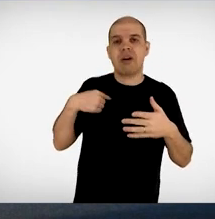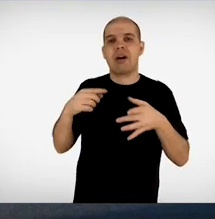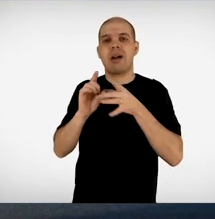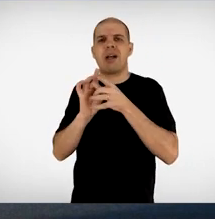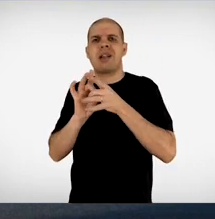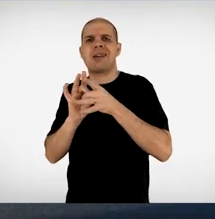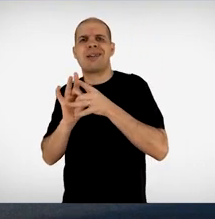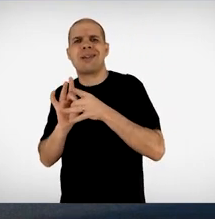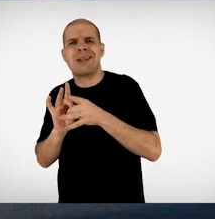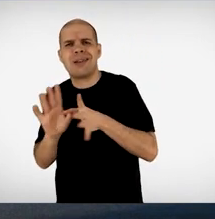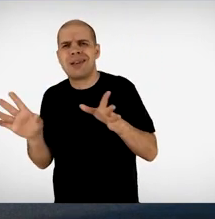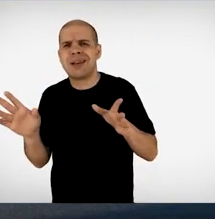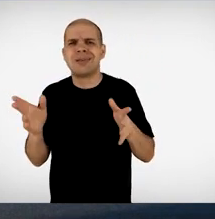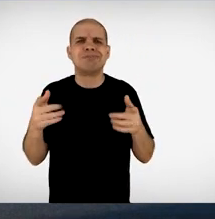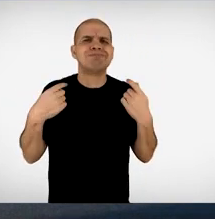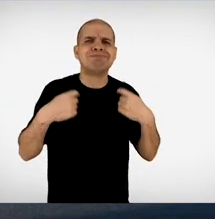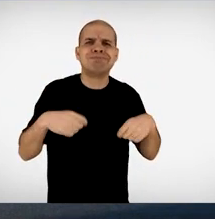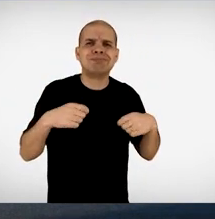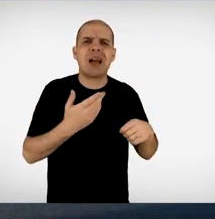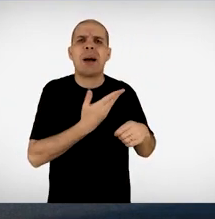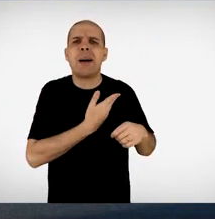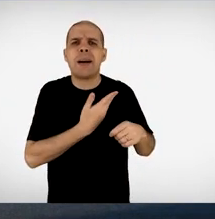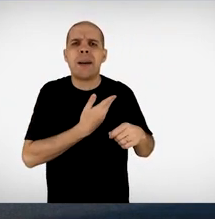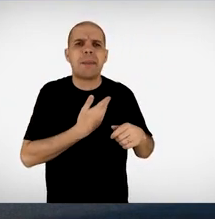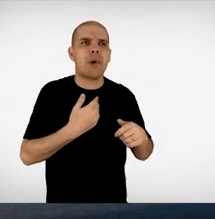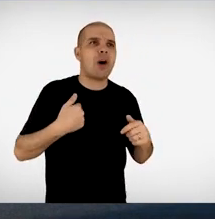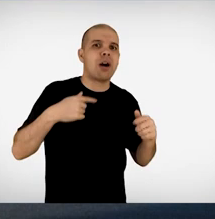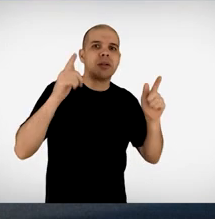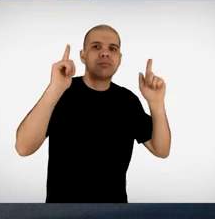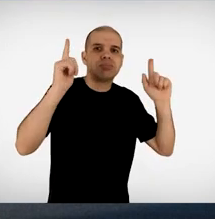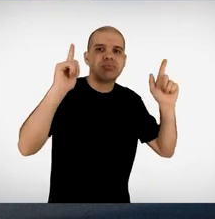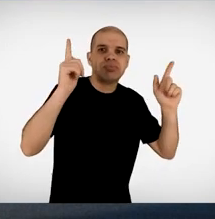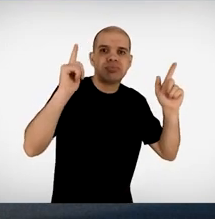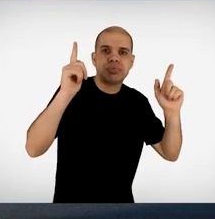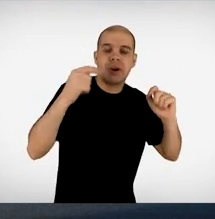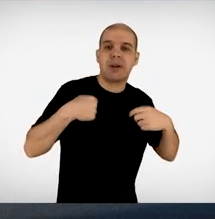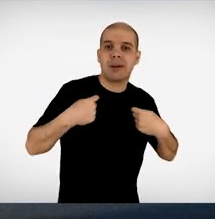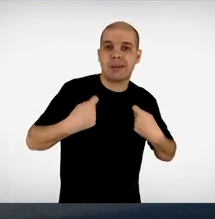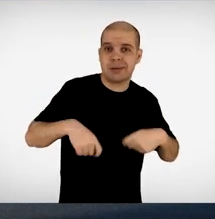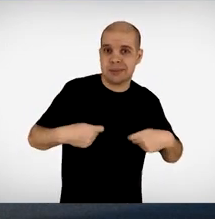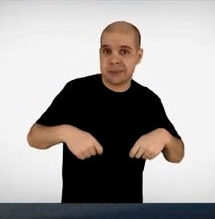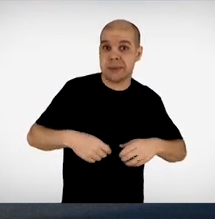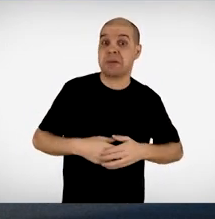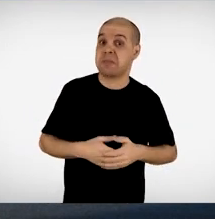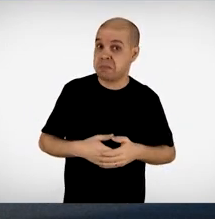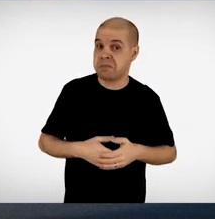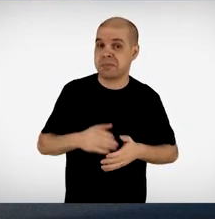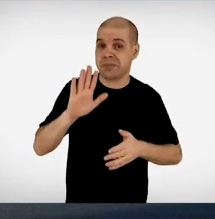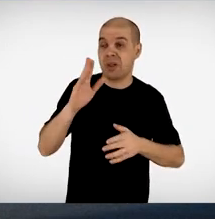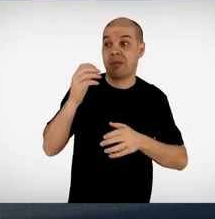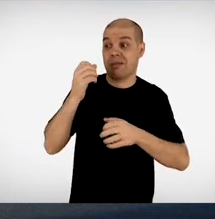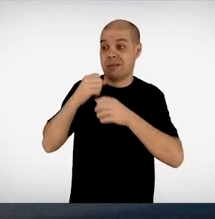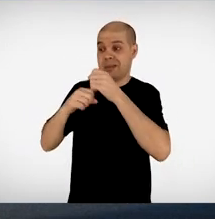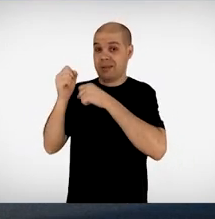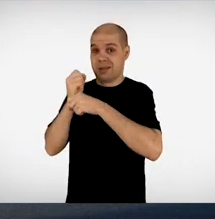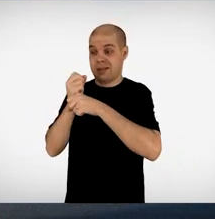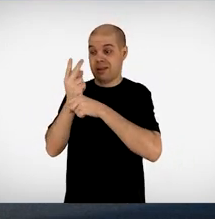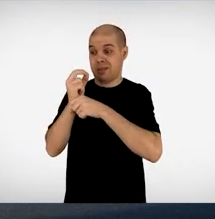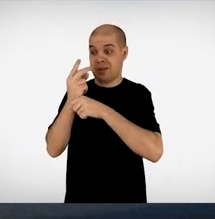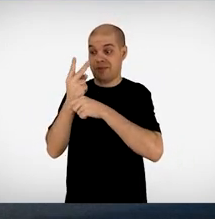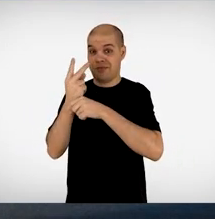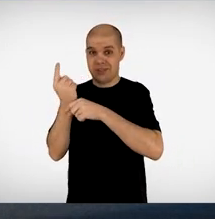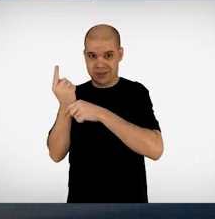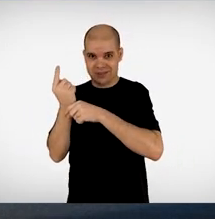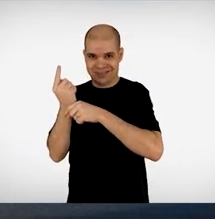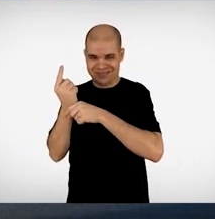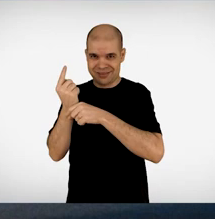que eu quiser e vou me sentir de novo com 20 anos. Eu preciso disso, senão vou ter um troço. E aí aconteceu exatamente isso. Ela foi, no final do